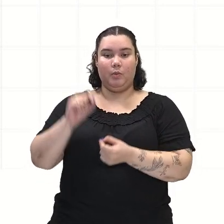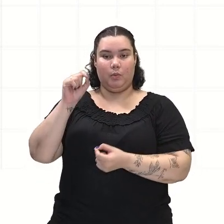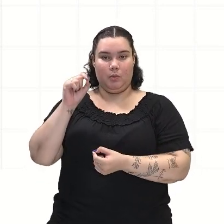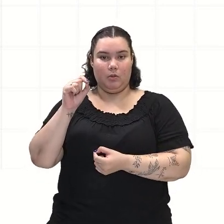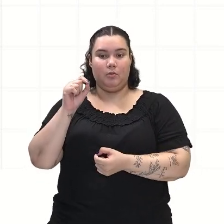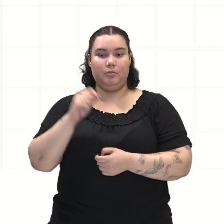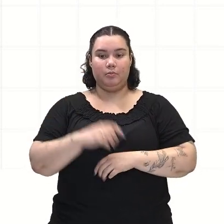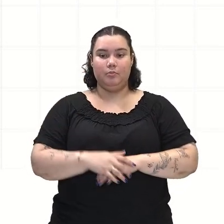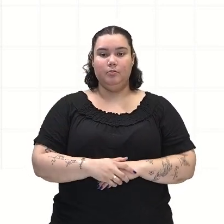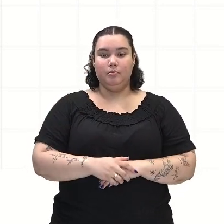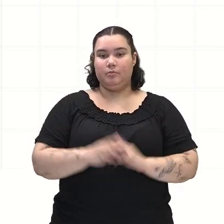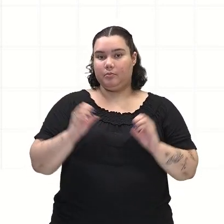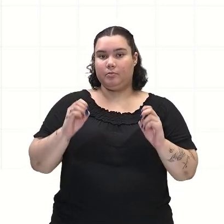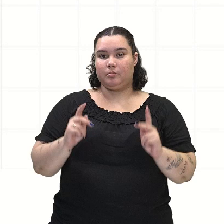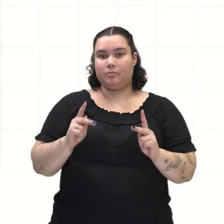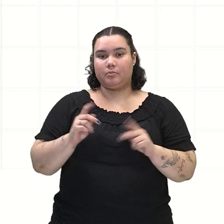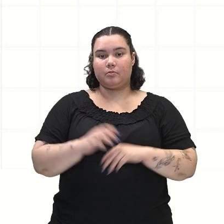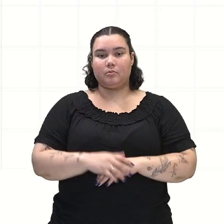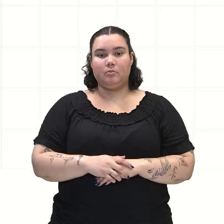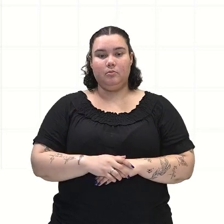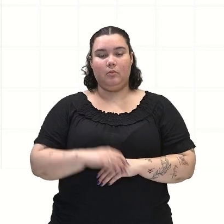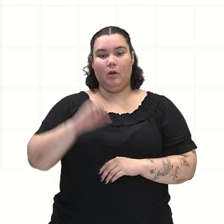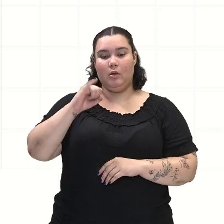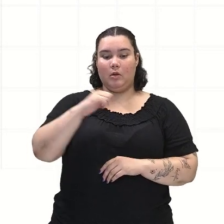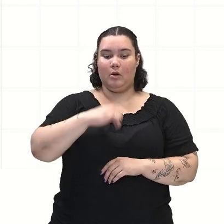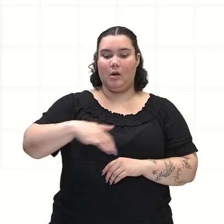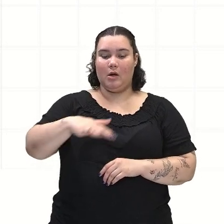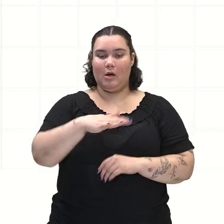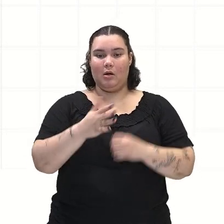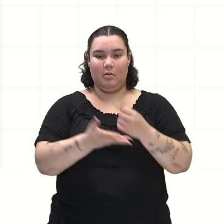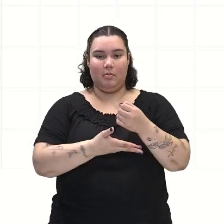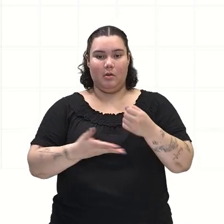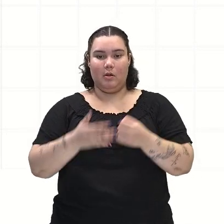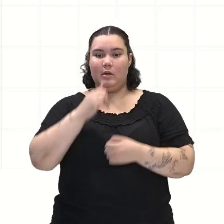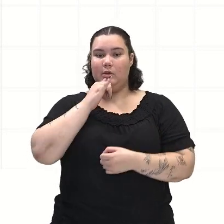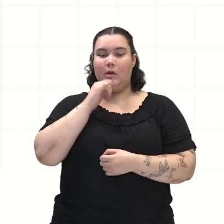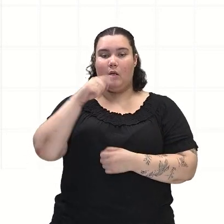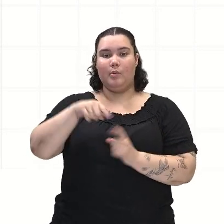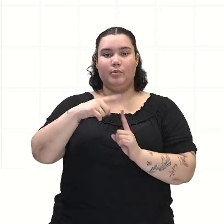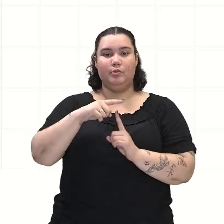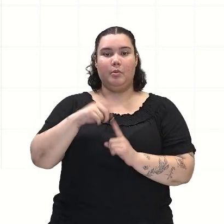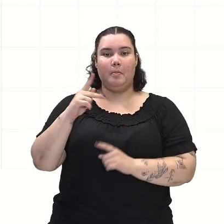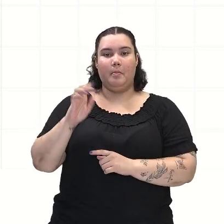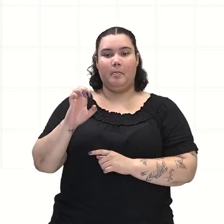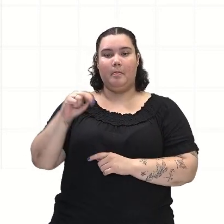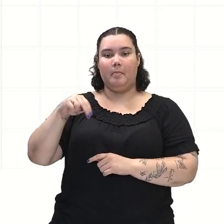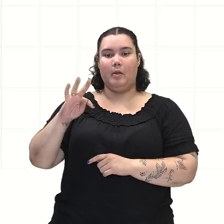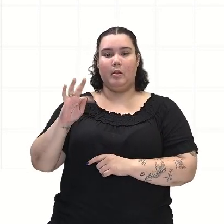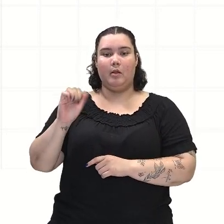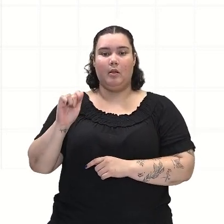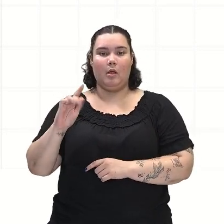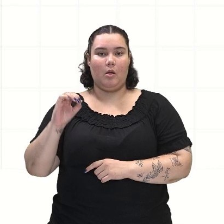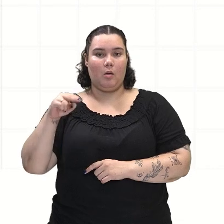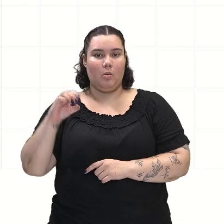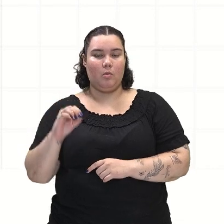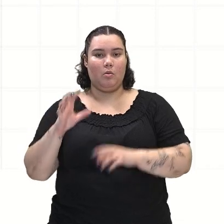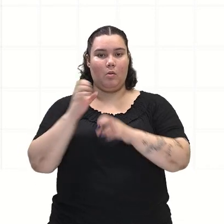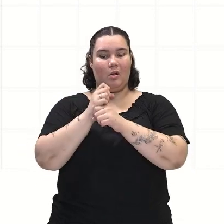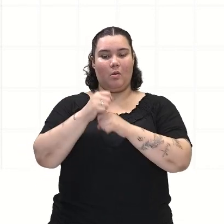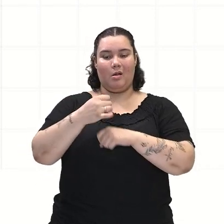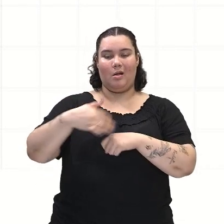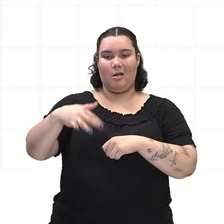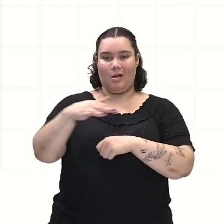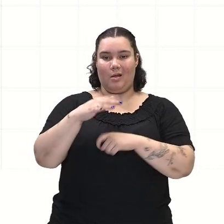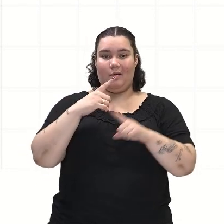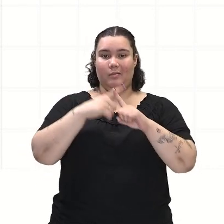altura, beleza? Então, se na área da base fosse um pentágono, eu ia calcular a área de um pentágono e multiplicar